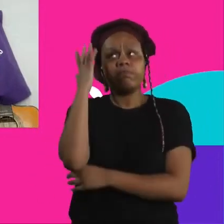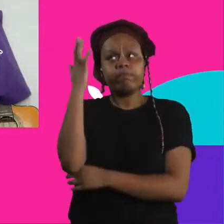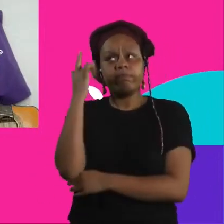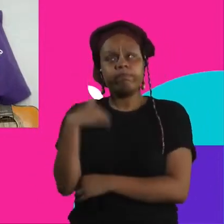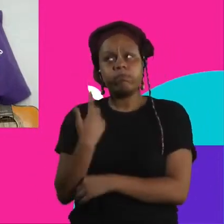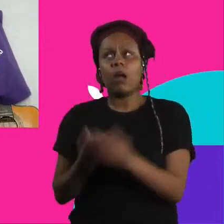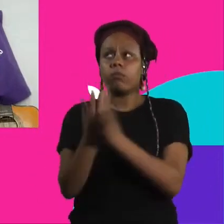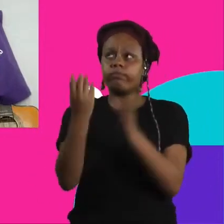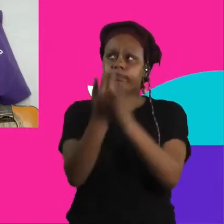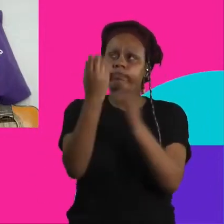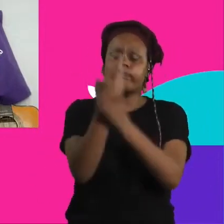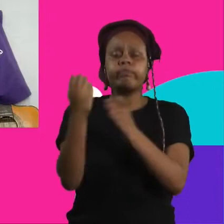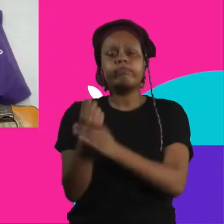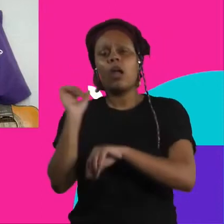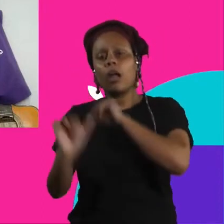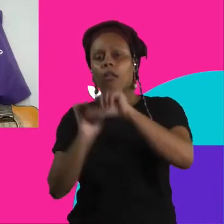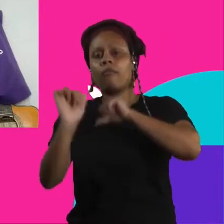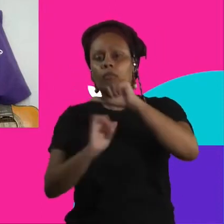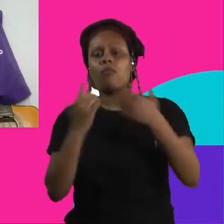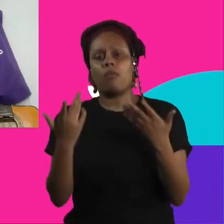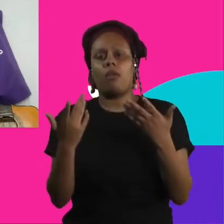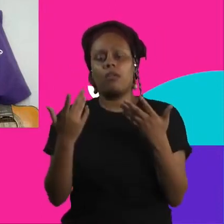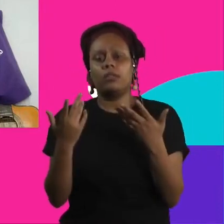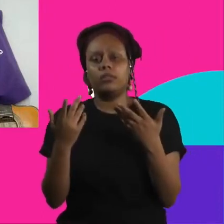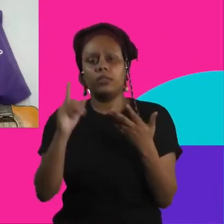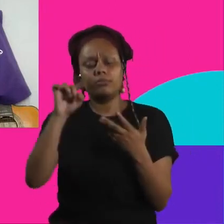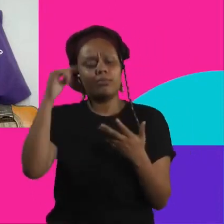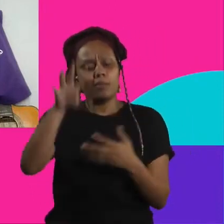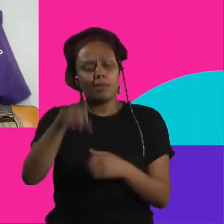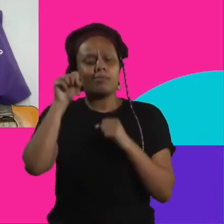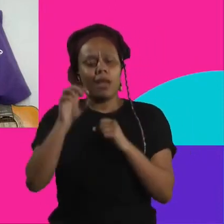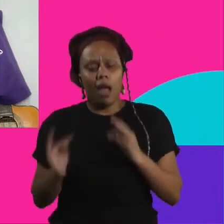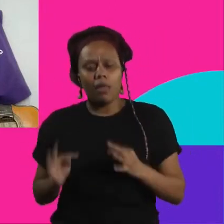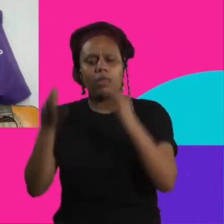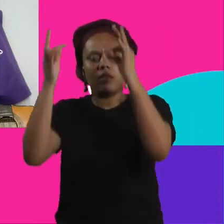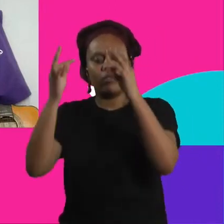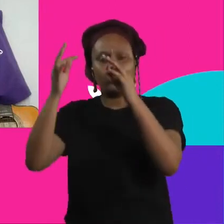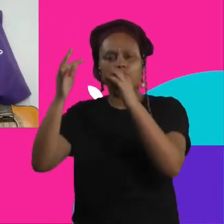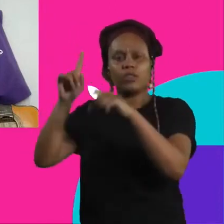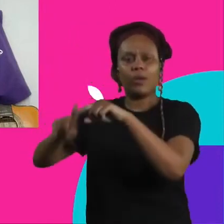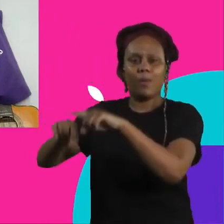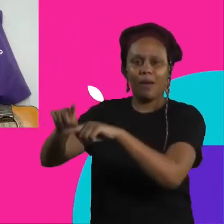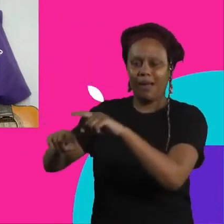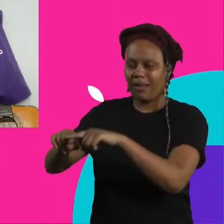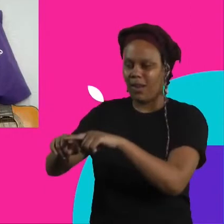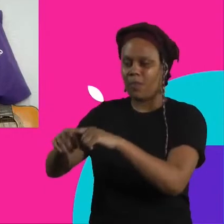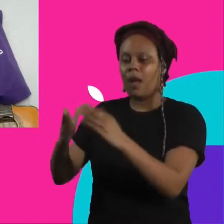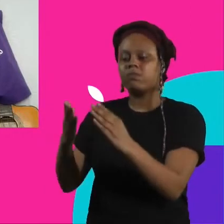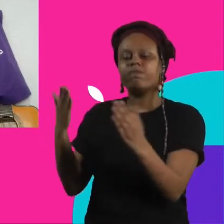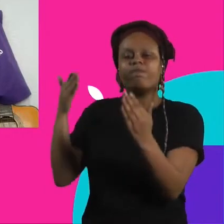de transformação e depois pegar a tecnologia como um instrumento para atingir esse objetivo. E não